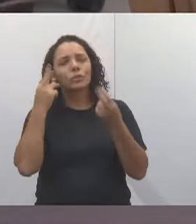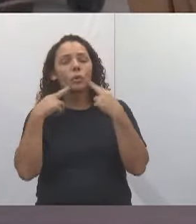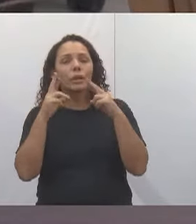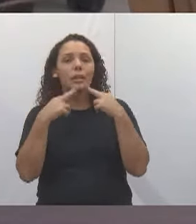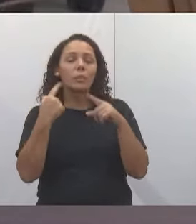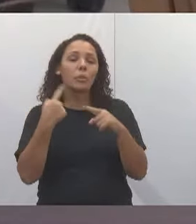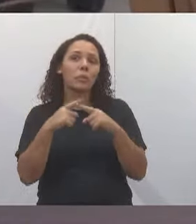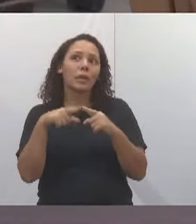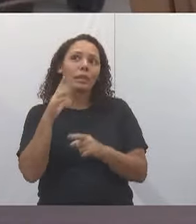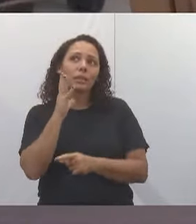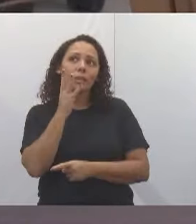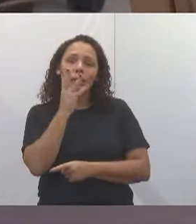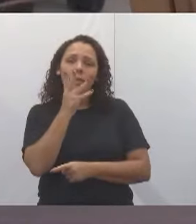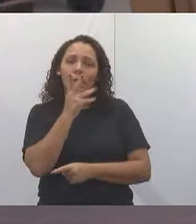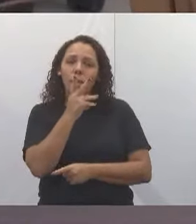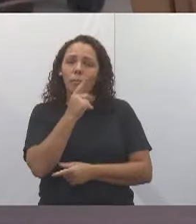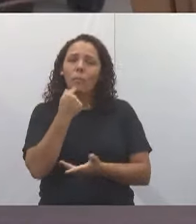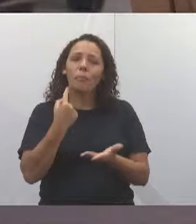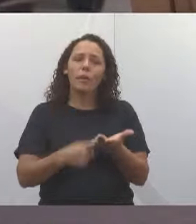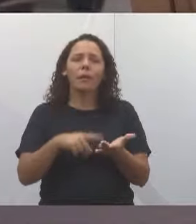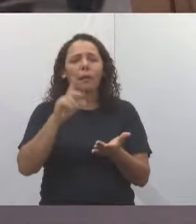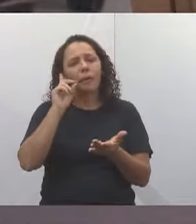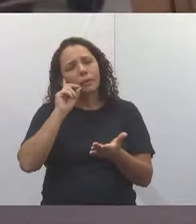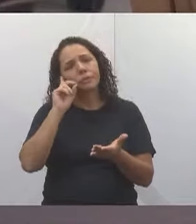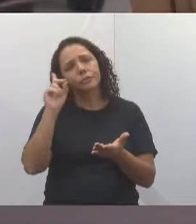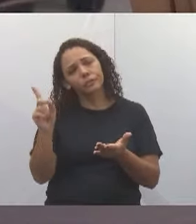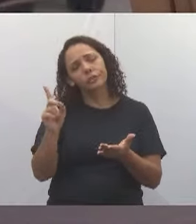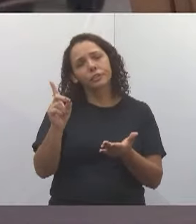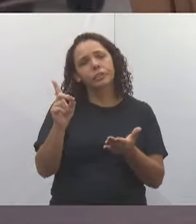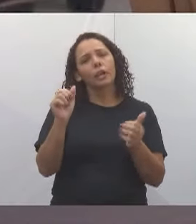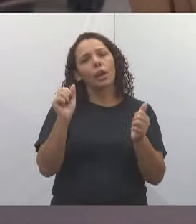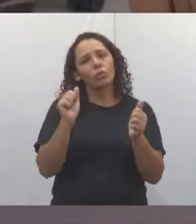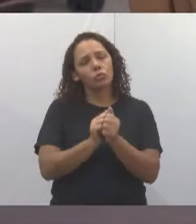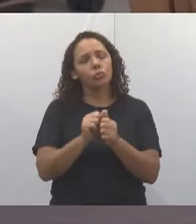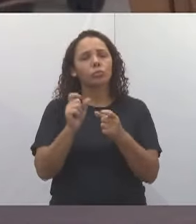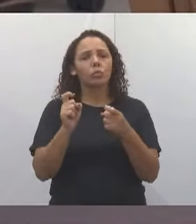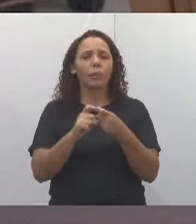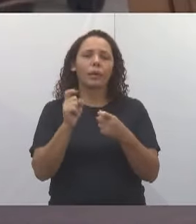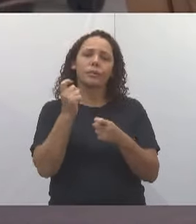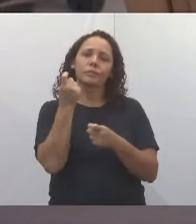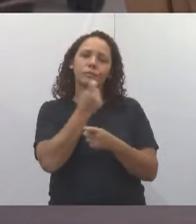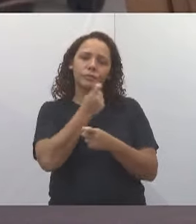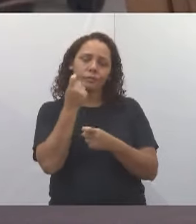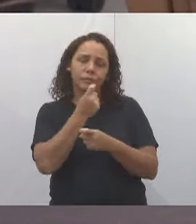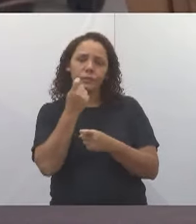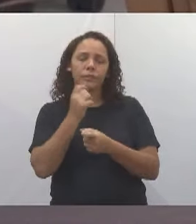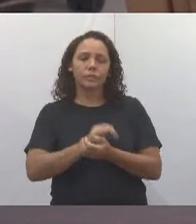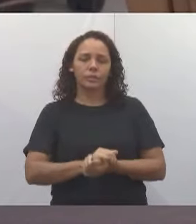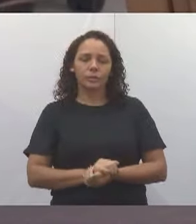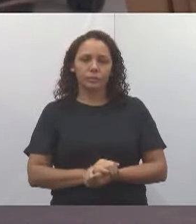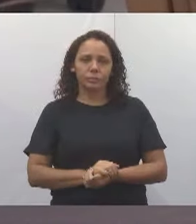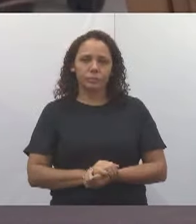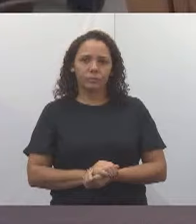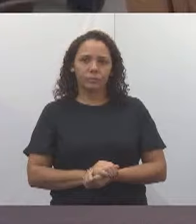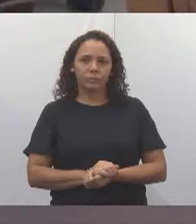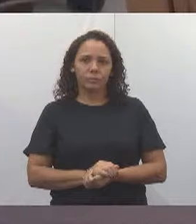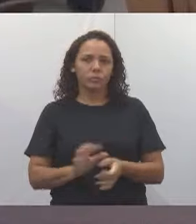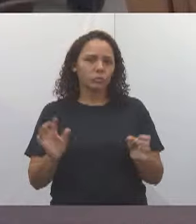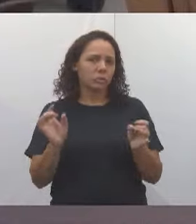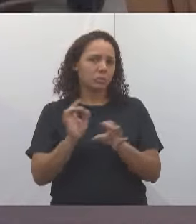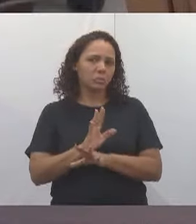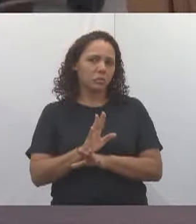pela demora para fazer um agendamento na questão de odontologia. Tá bom? Acho que é isso. Os